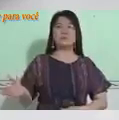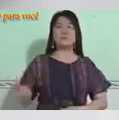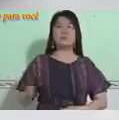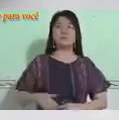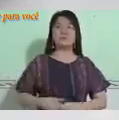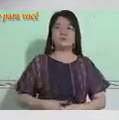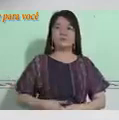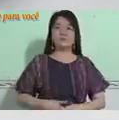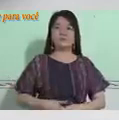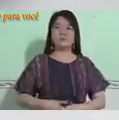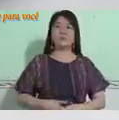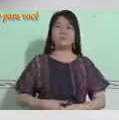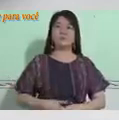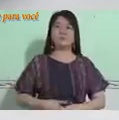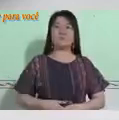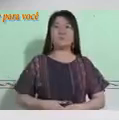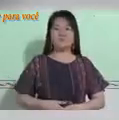SERINGALIMPA 3 ml,